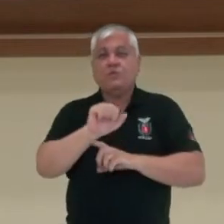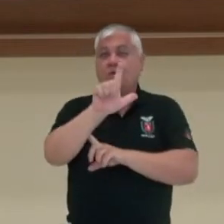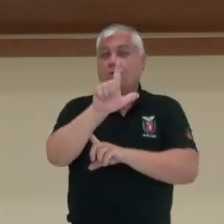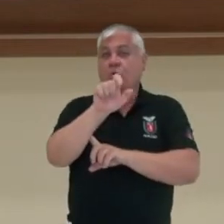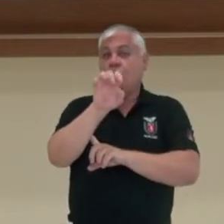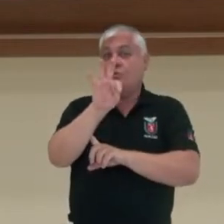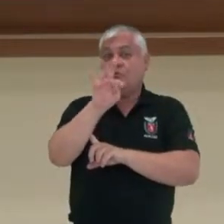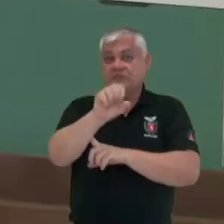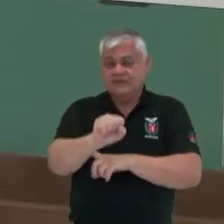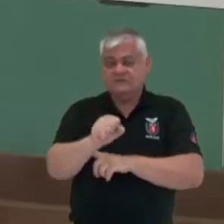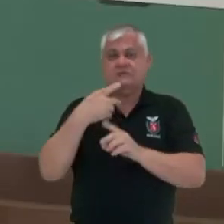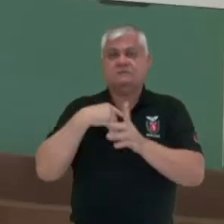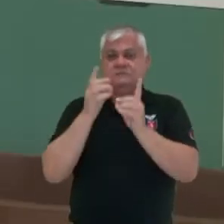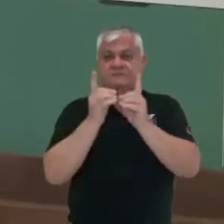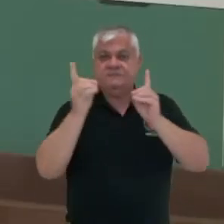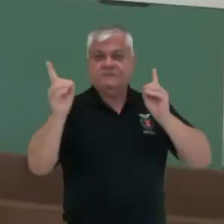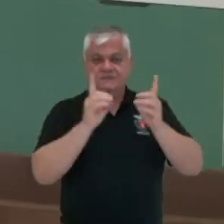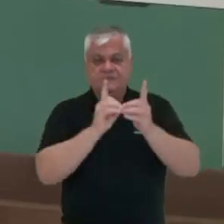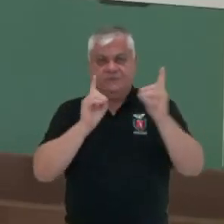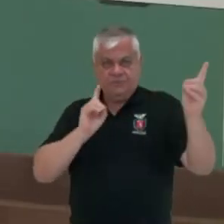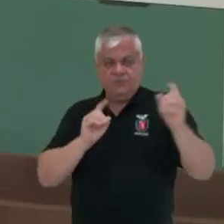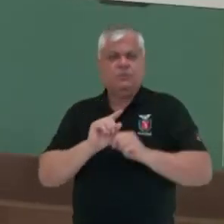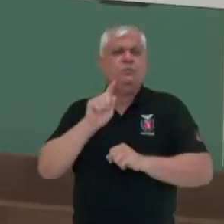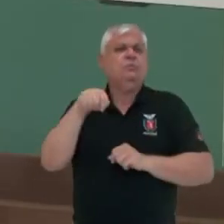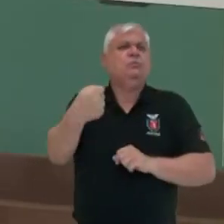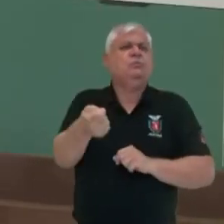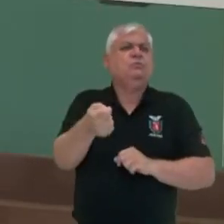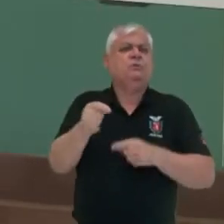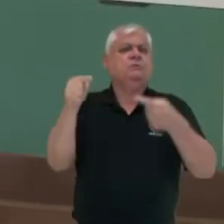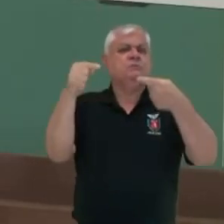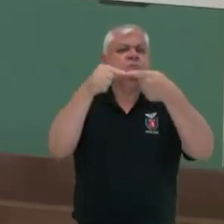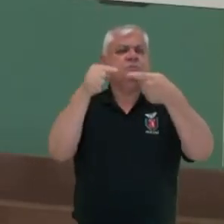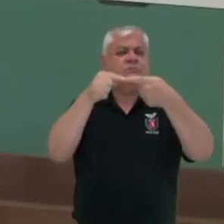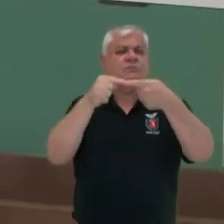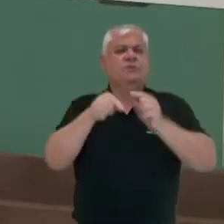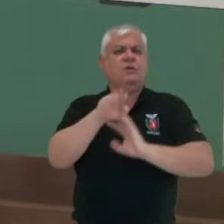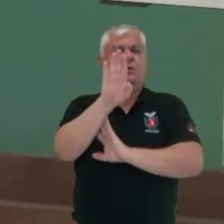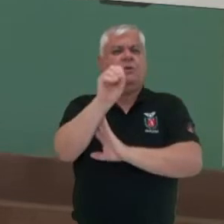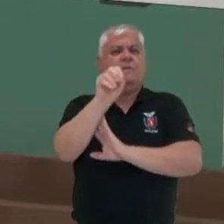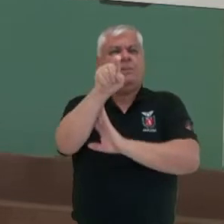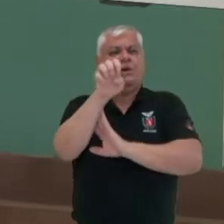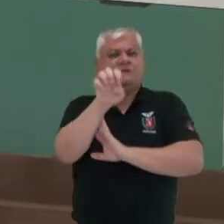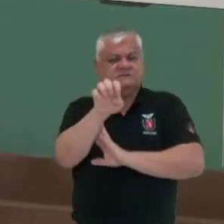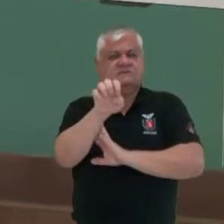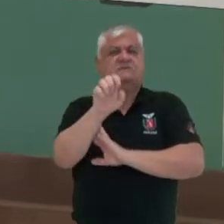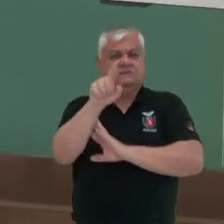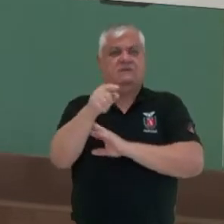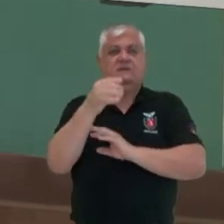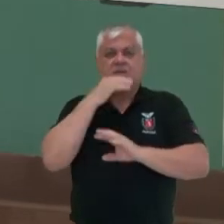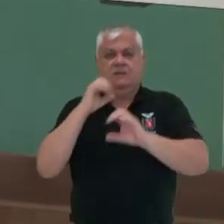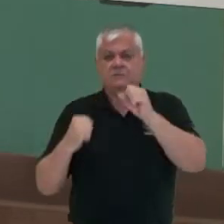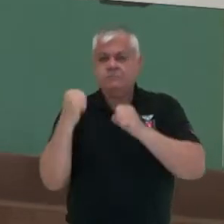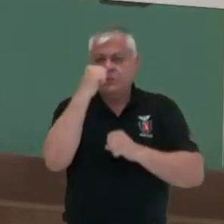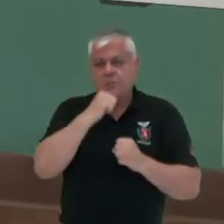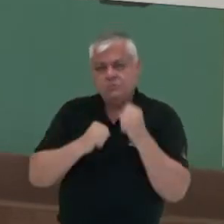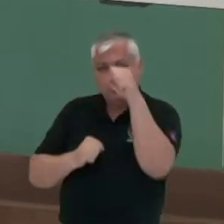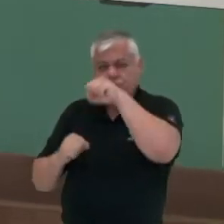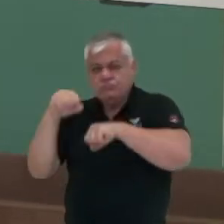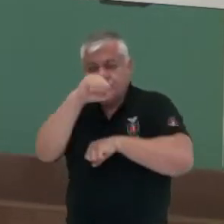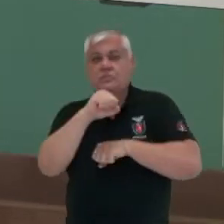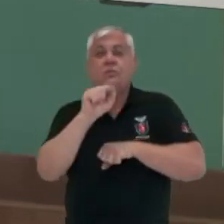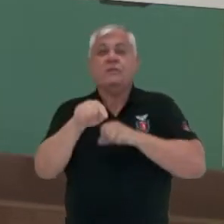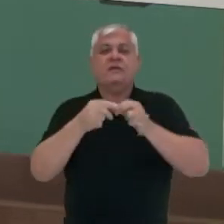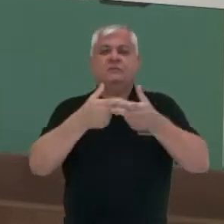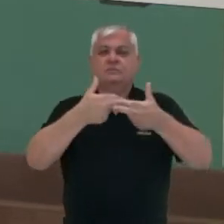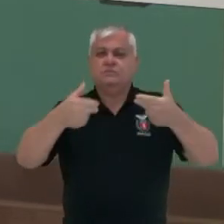que mantêm distância. No caso, em específico, do boxe, que é uma modalidade de luta em que